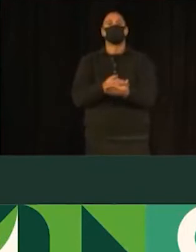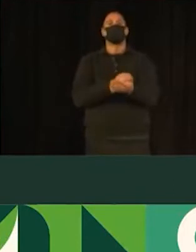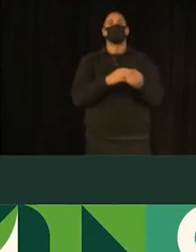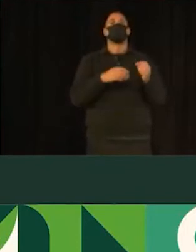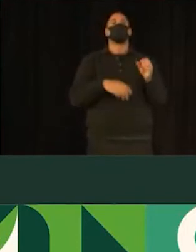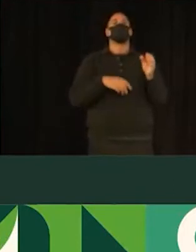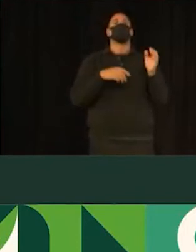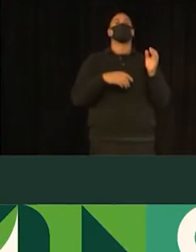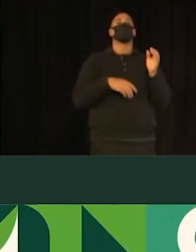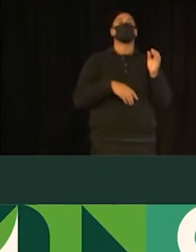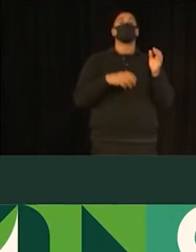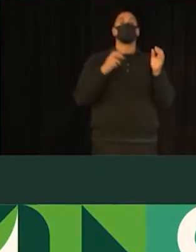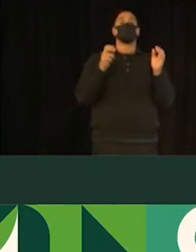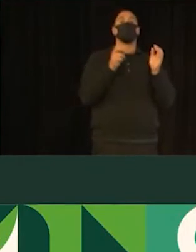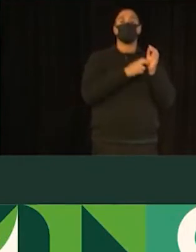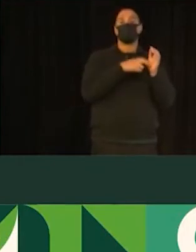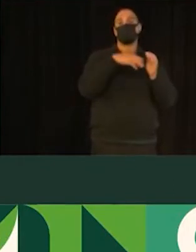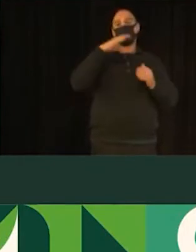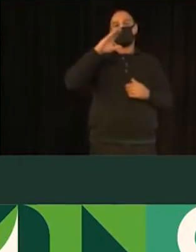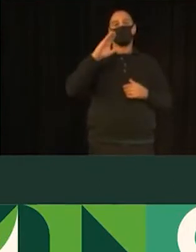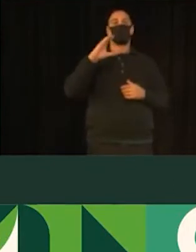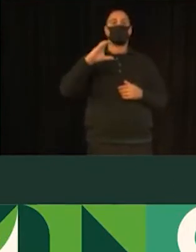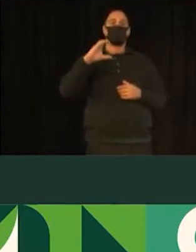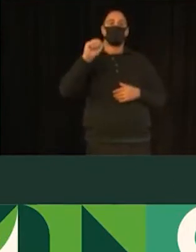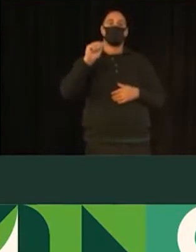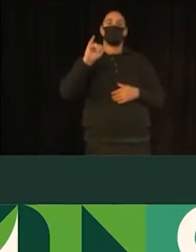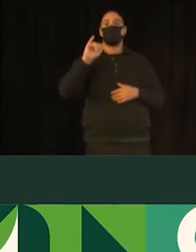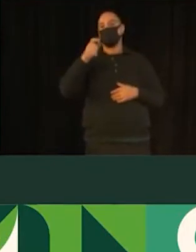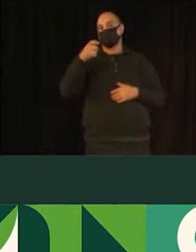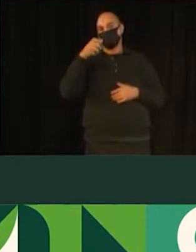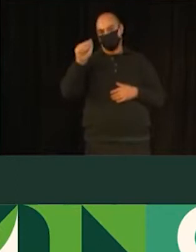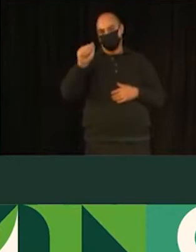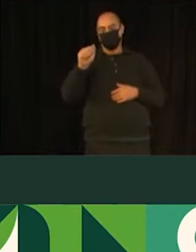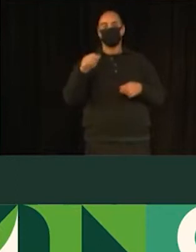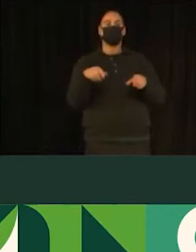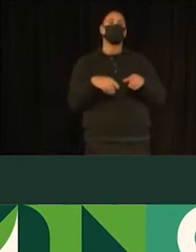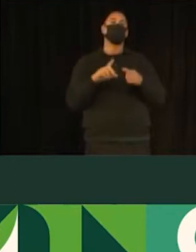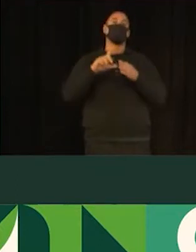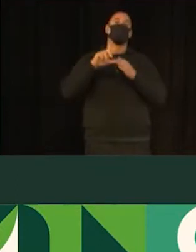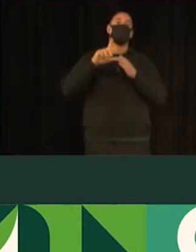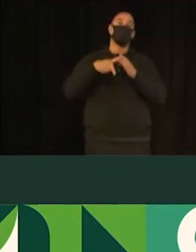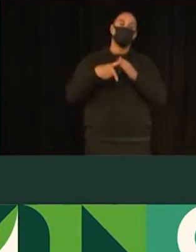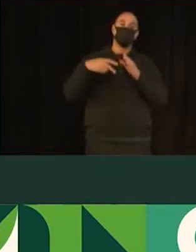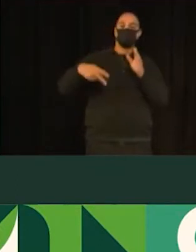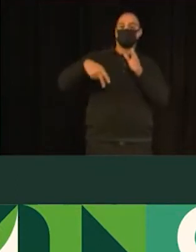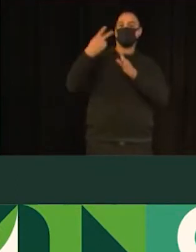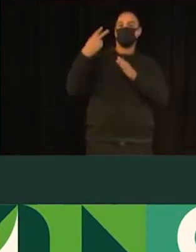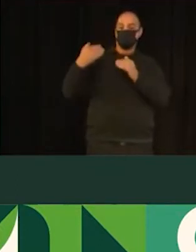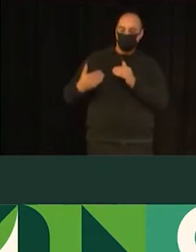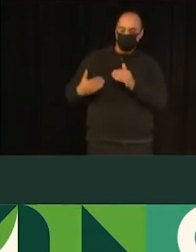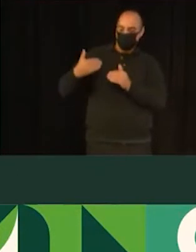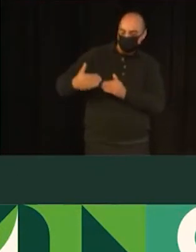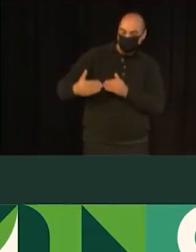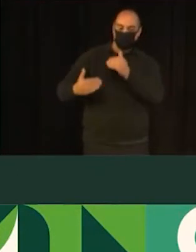de Desenvolvimento da América Latina, e a fase 2 seria toda executada pelo concessionário. A fase 1